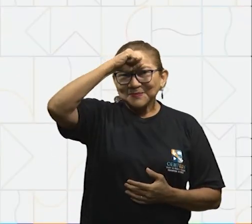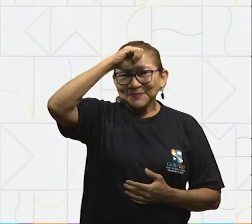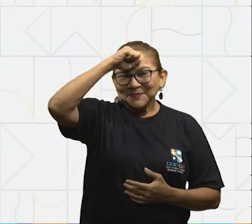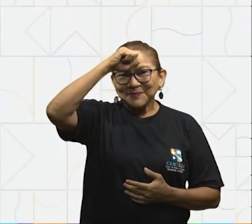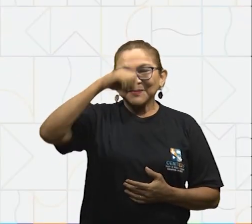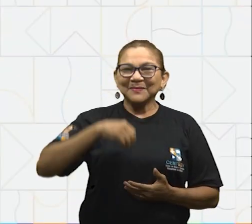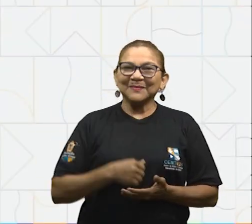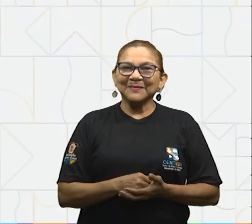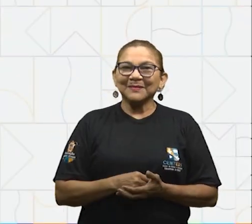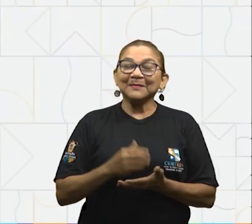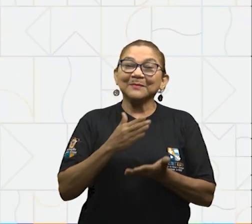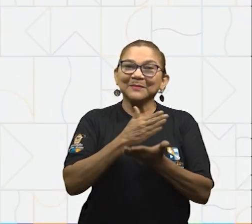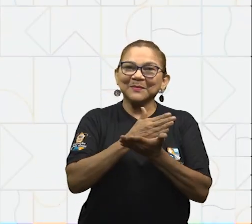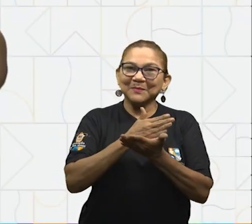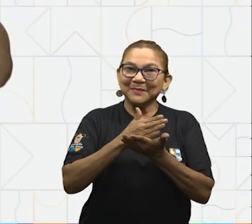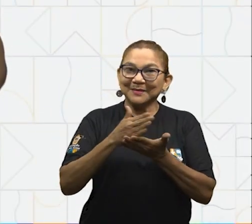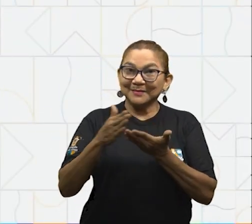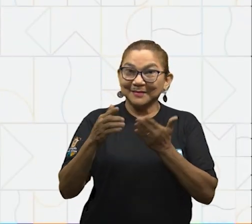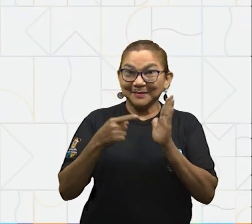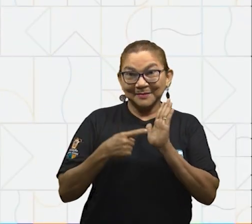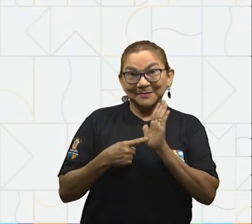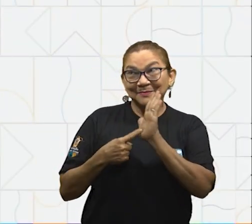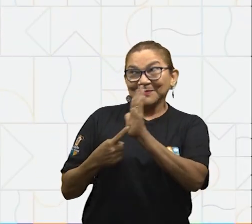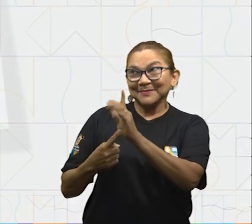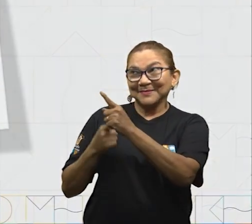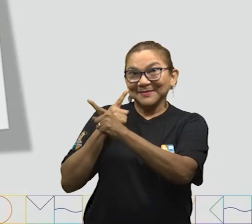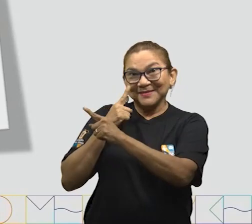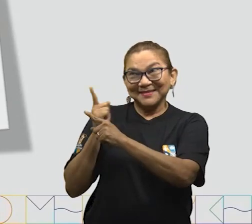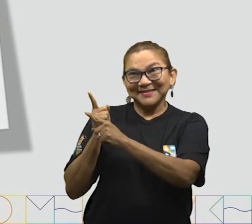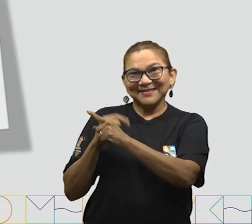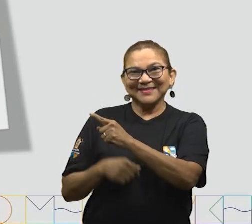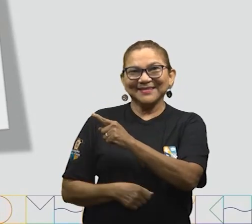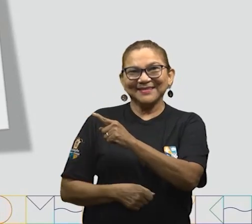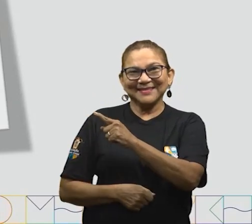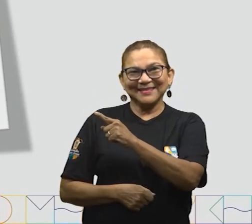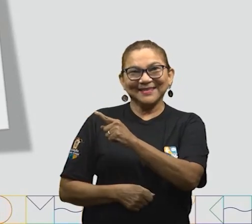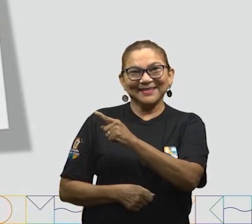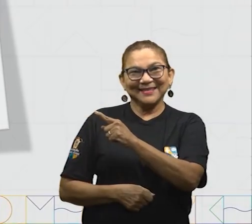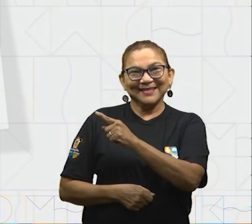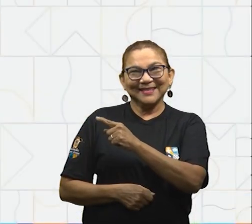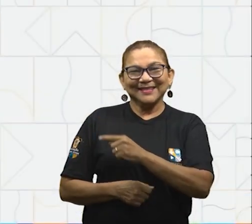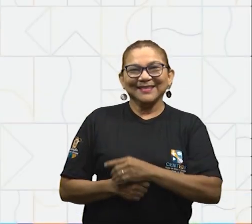Vamos iniciar nossa aula com uma imagem impactante.